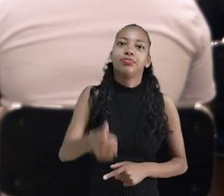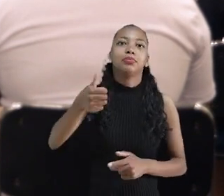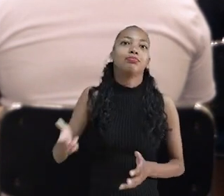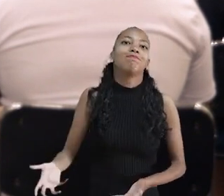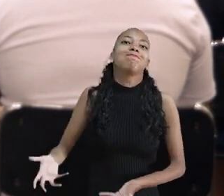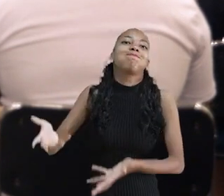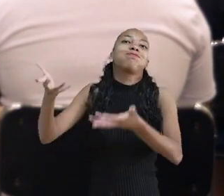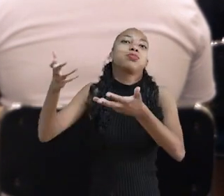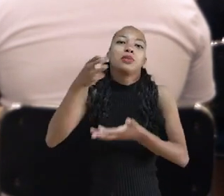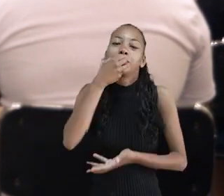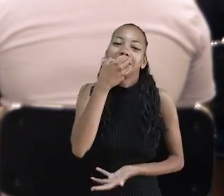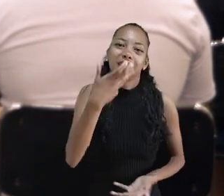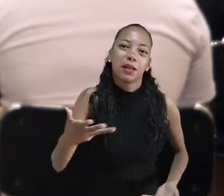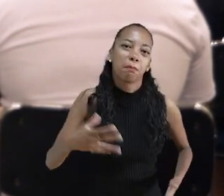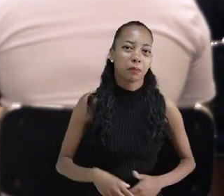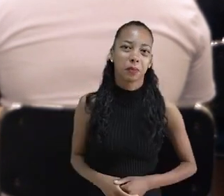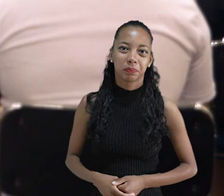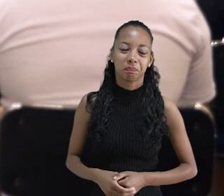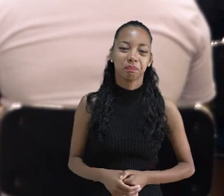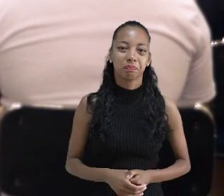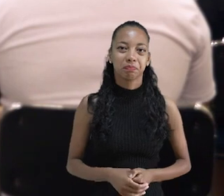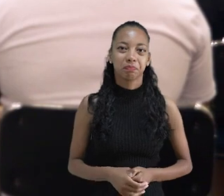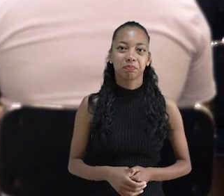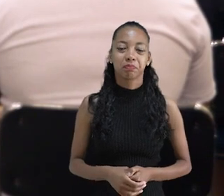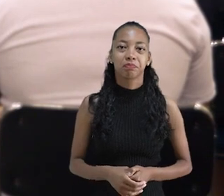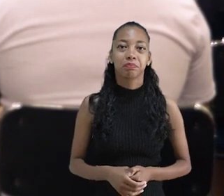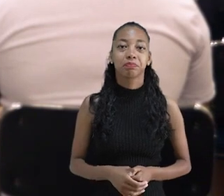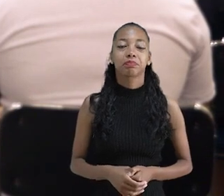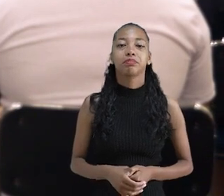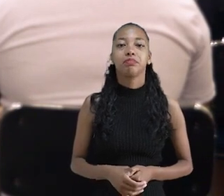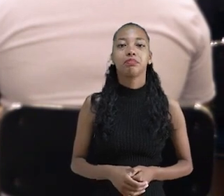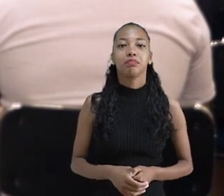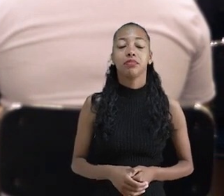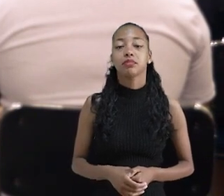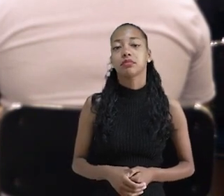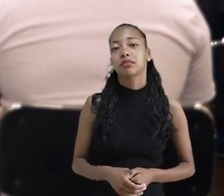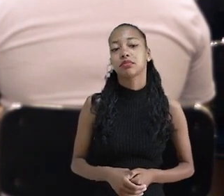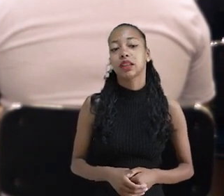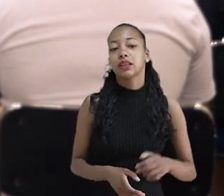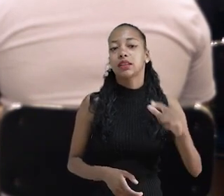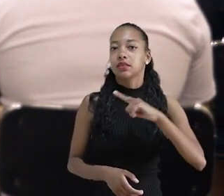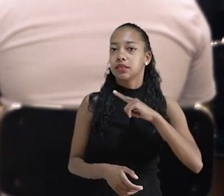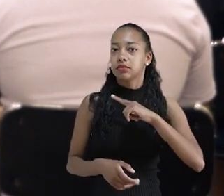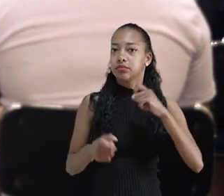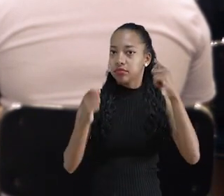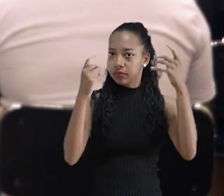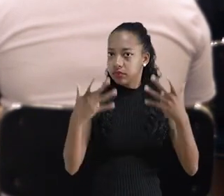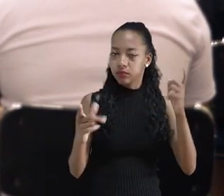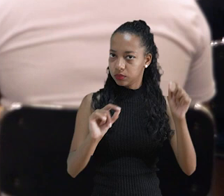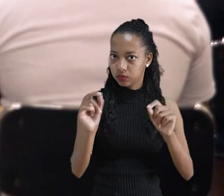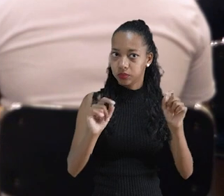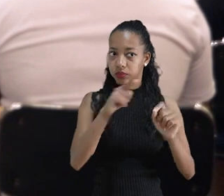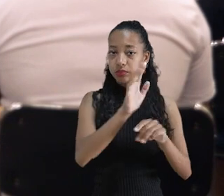Eh do cinema que é feito lá né Ah tem uma estética o cinema de Guarulhos ele é assim sempre abre com